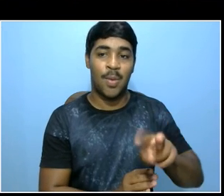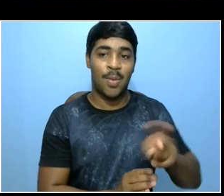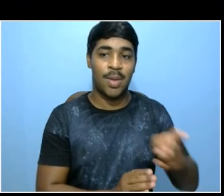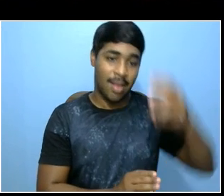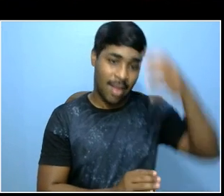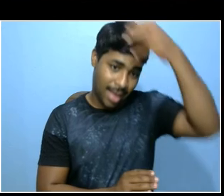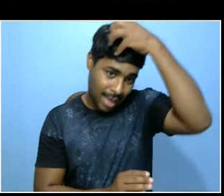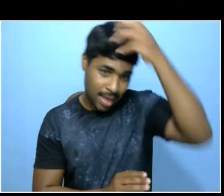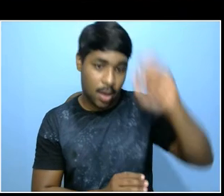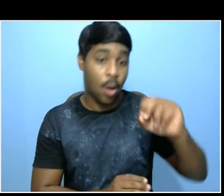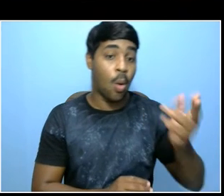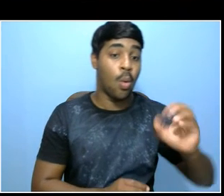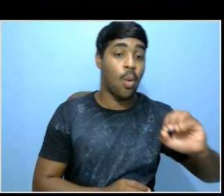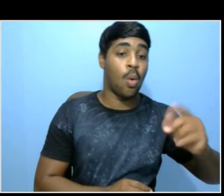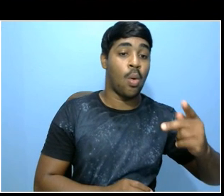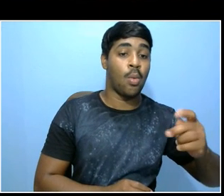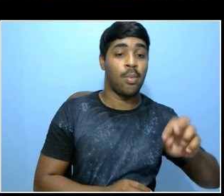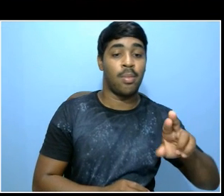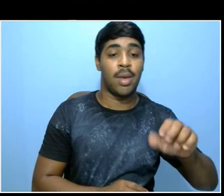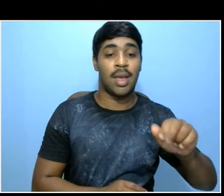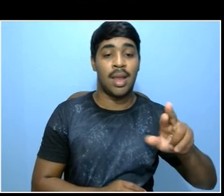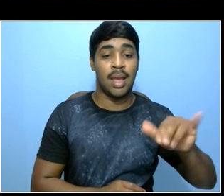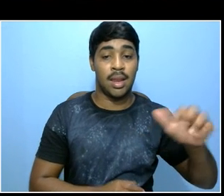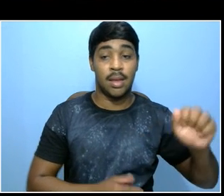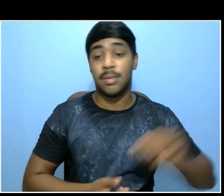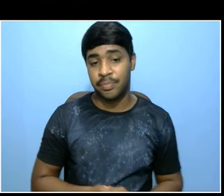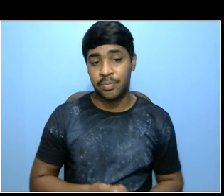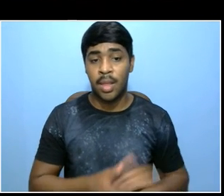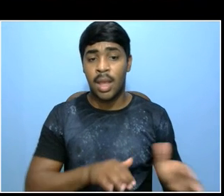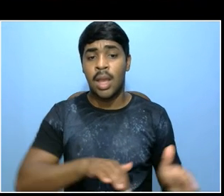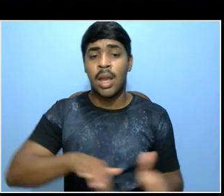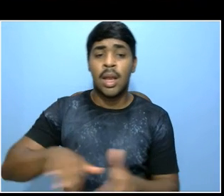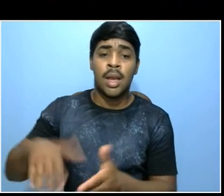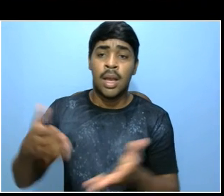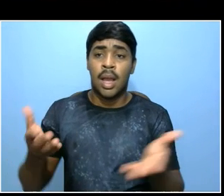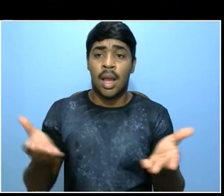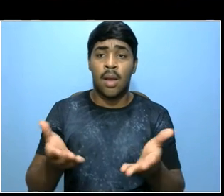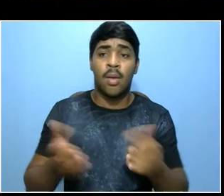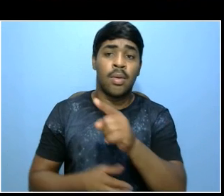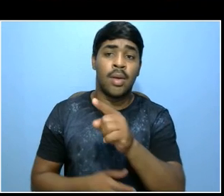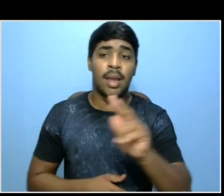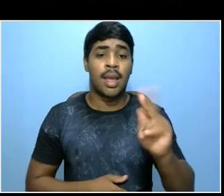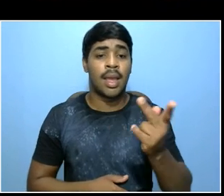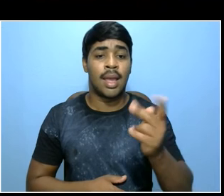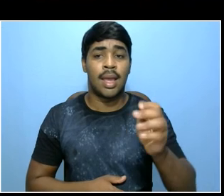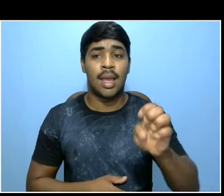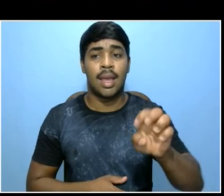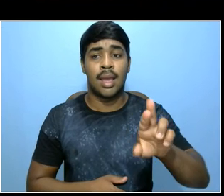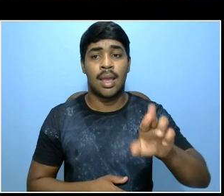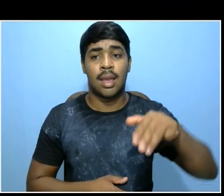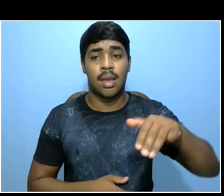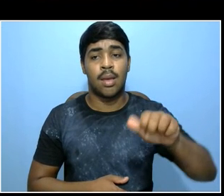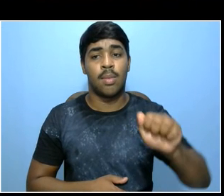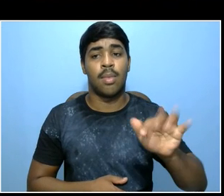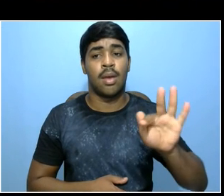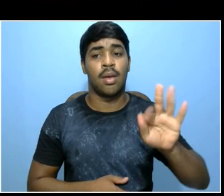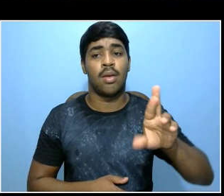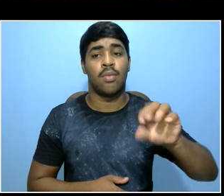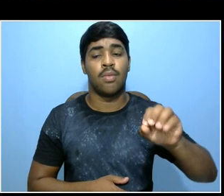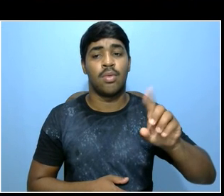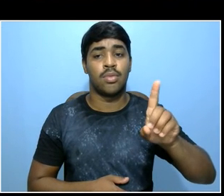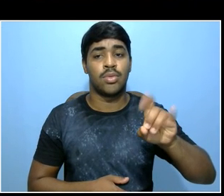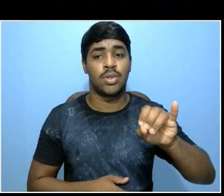Vamos falar agora do hermafroditismo. O que seria isso? É quando o indivíduo ele produz normalmente espermatozoides ou óvulos, né,